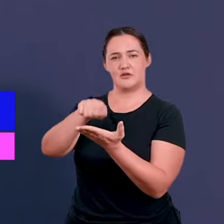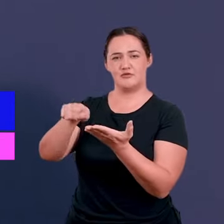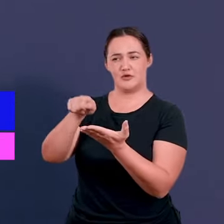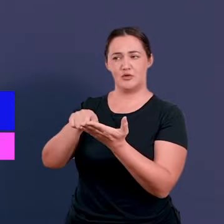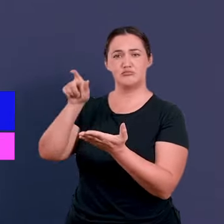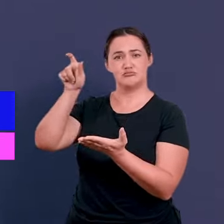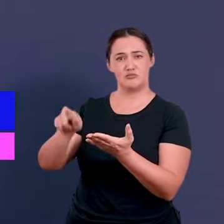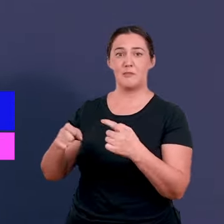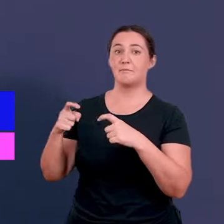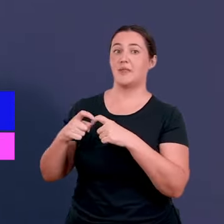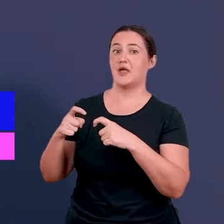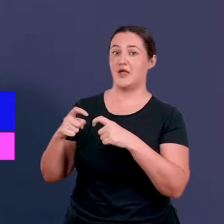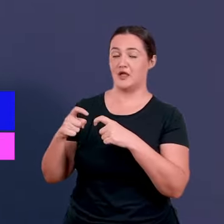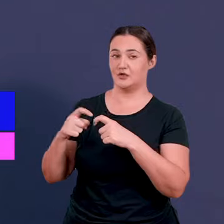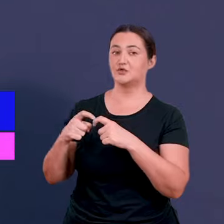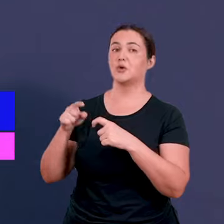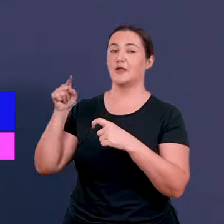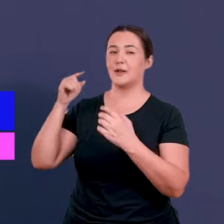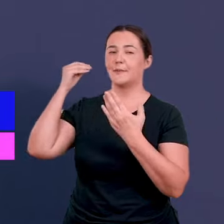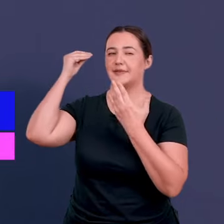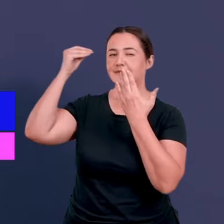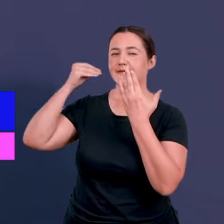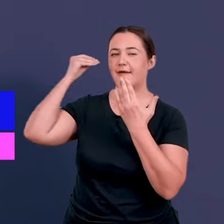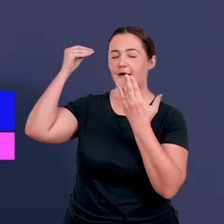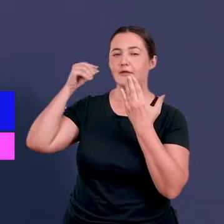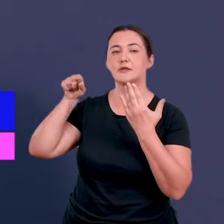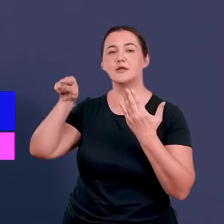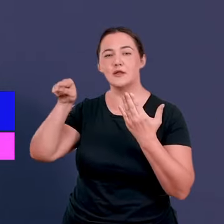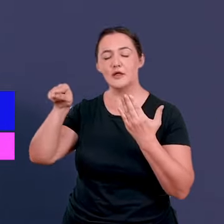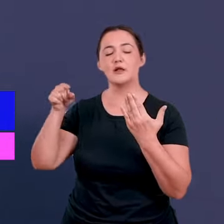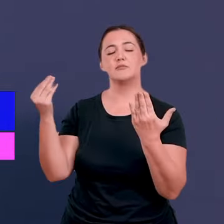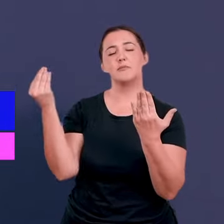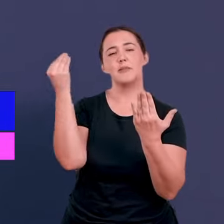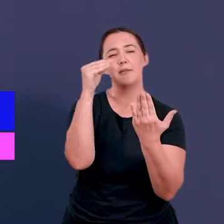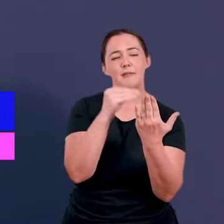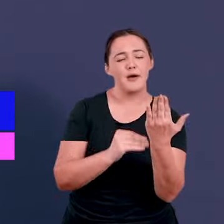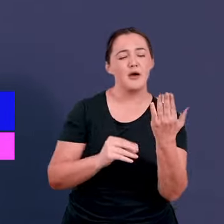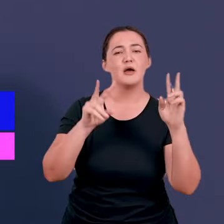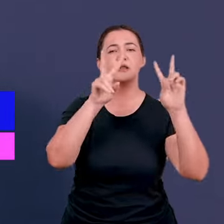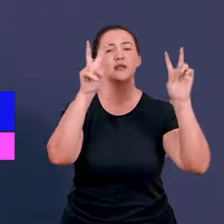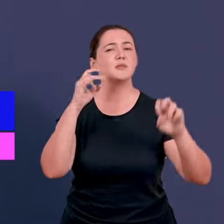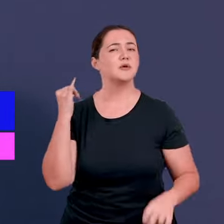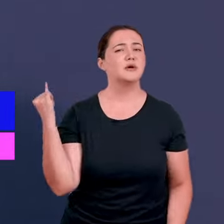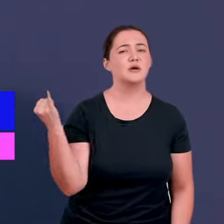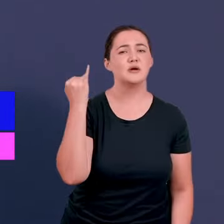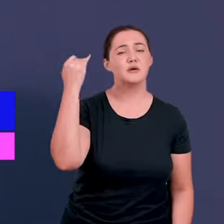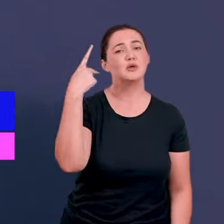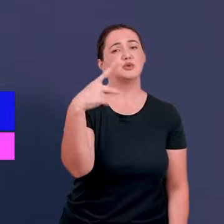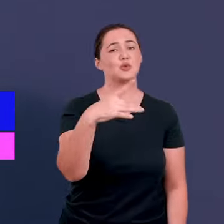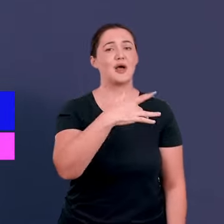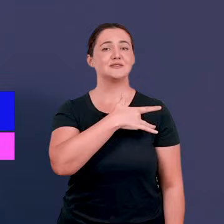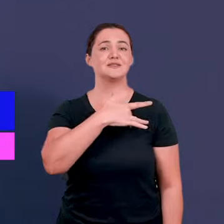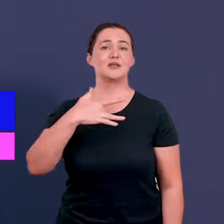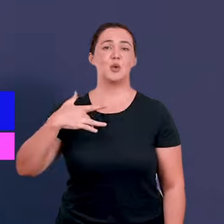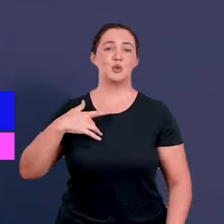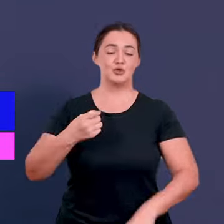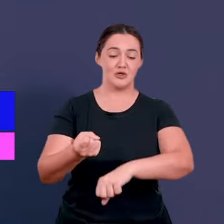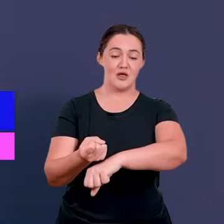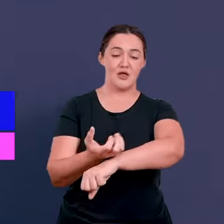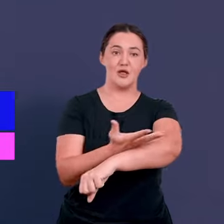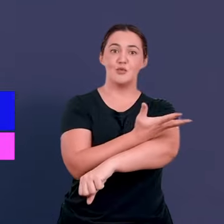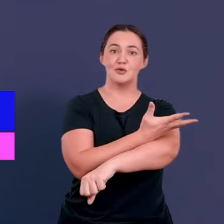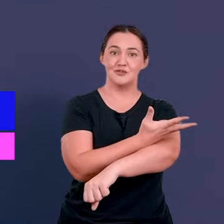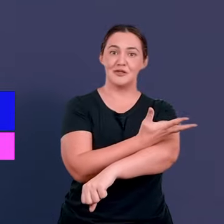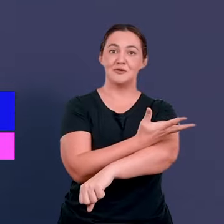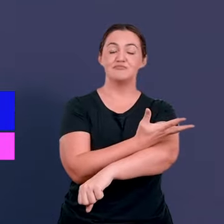César Vasconcelos, que é um médico psiquiatra, e vai falar sobre temas importantíssimos para a sua saúde emocional. É exatamente isso. A